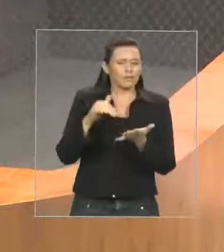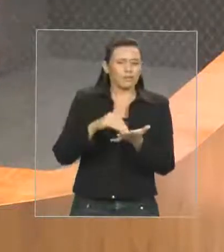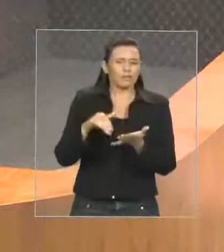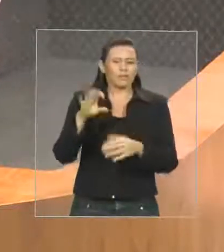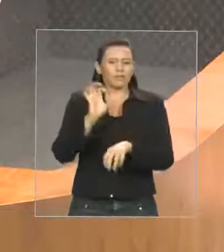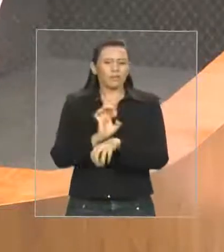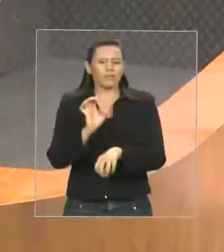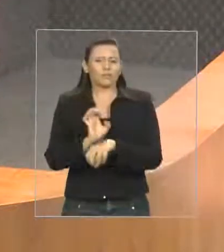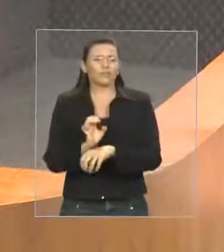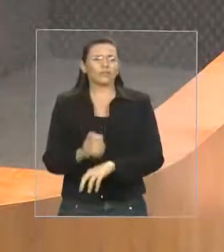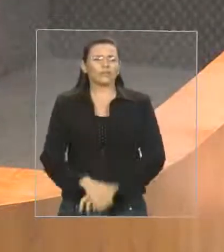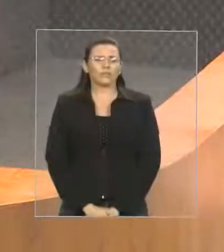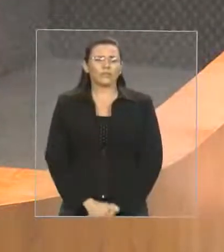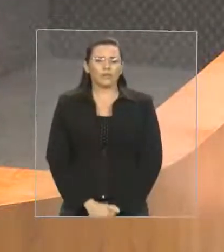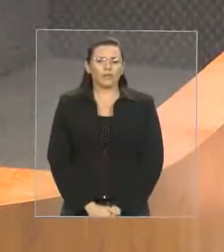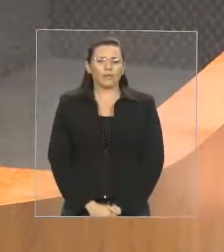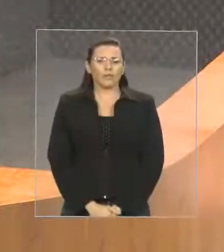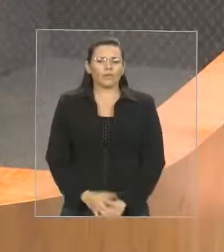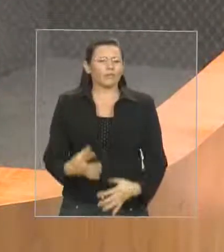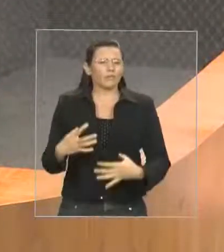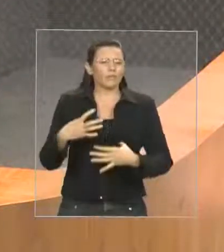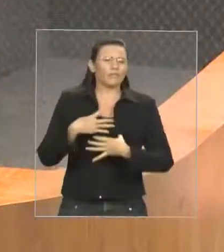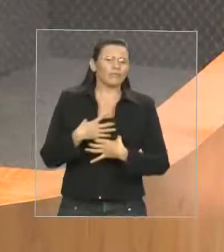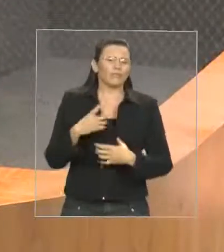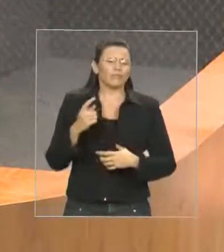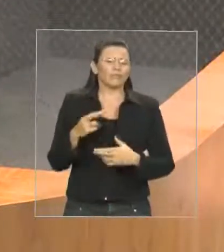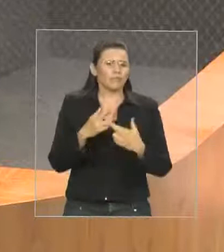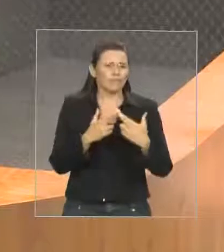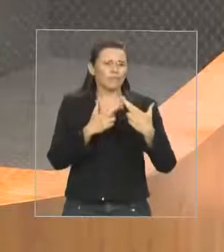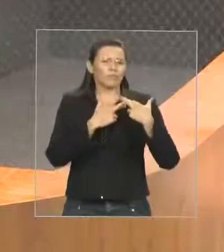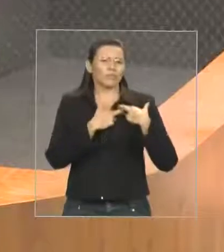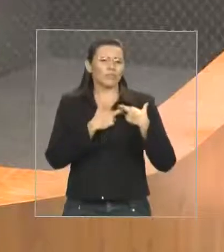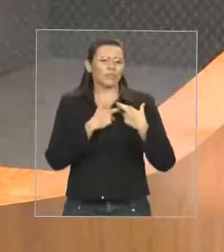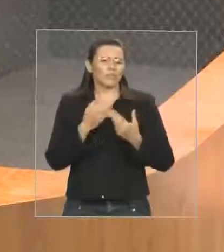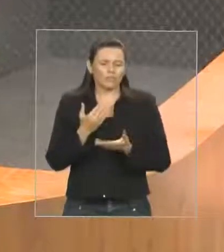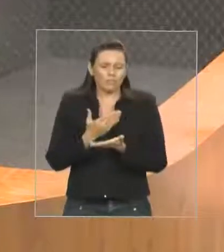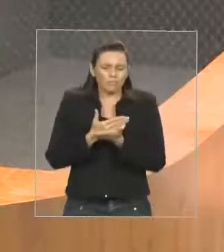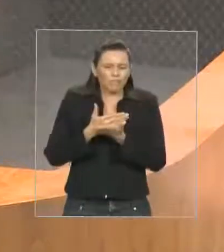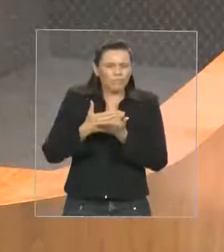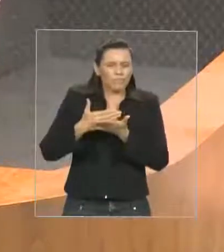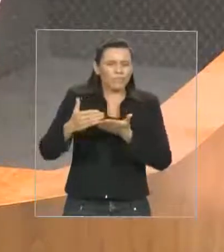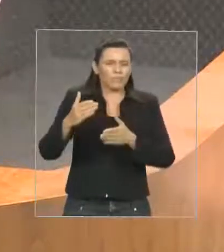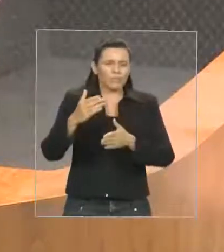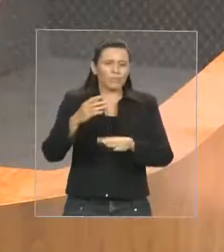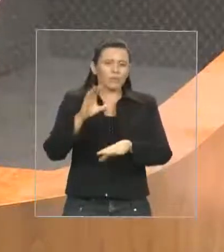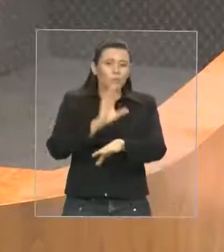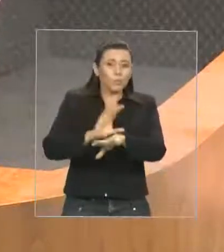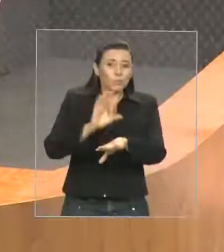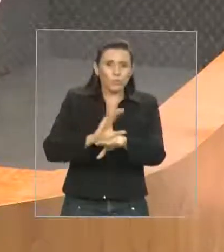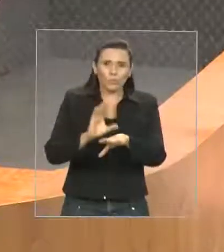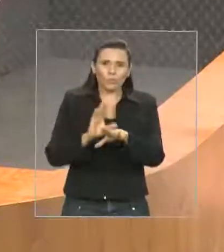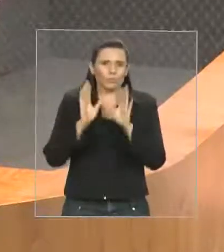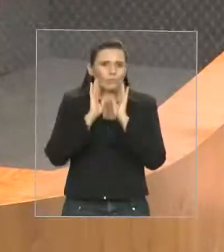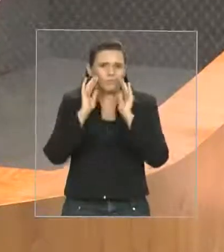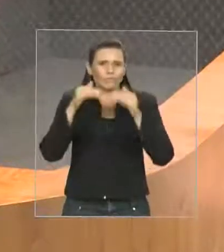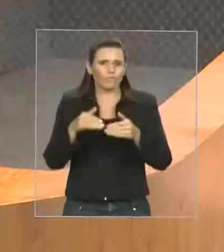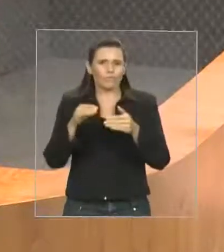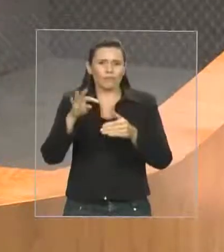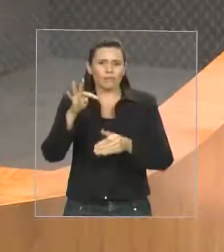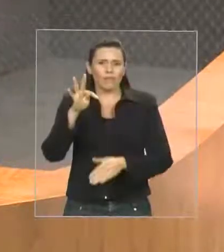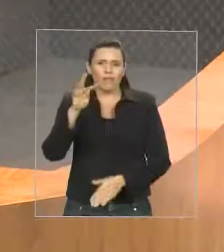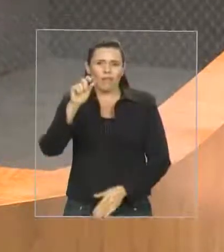se incumbiu de abrir uma aula de taquigrafia. E ali uns matriculados trabalharam nesta